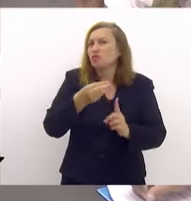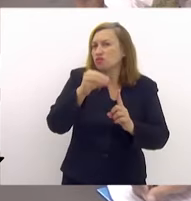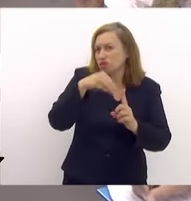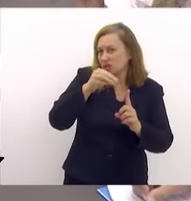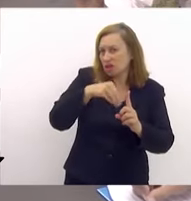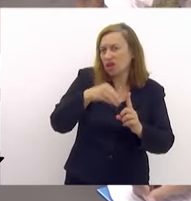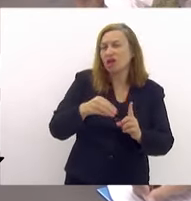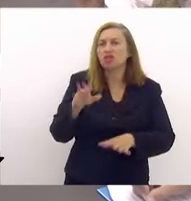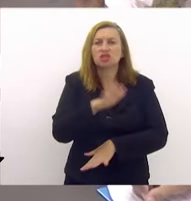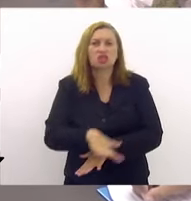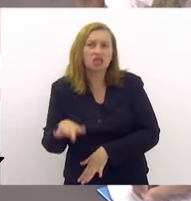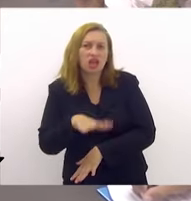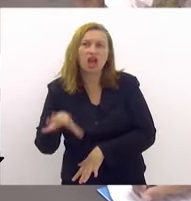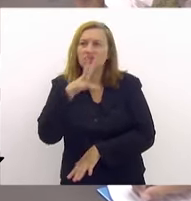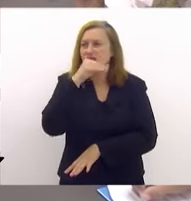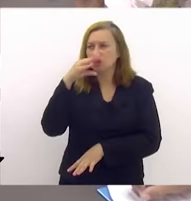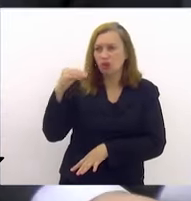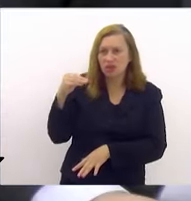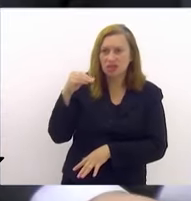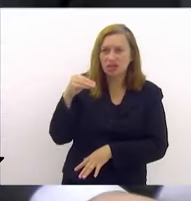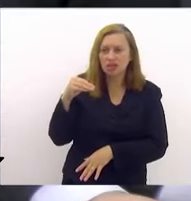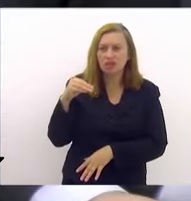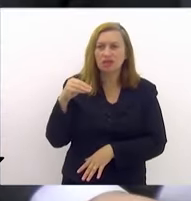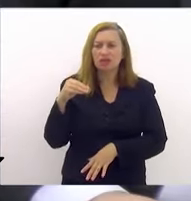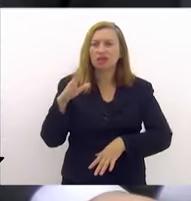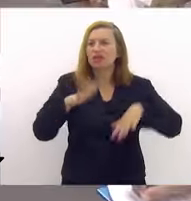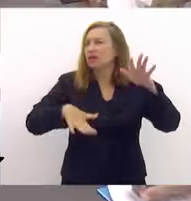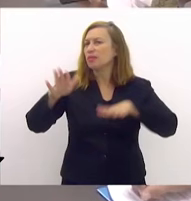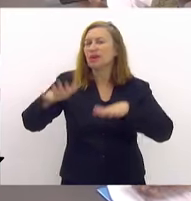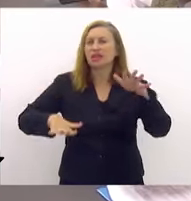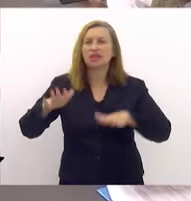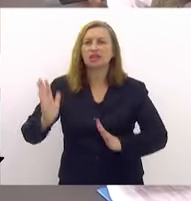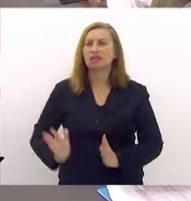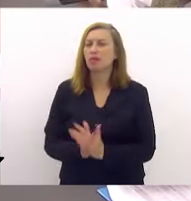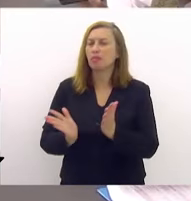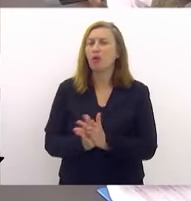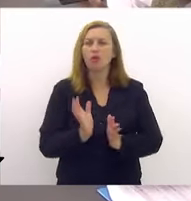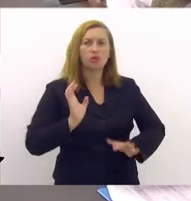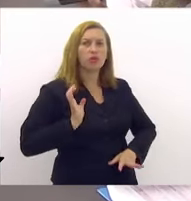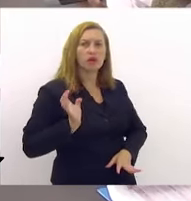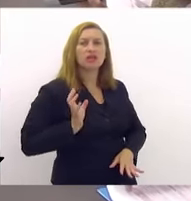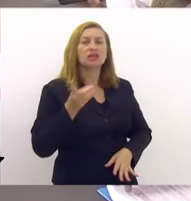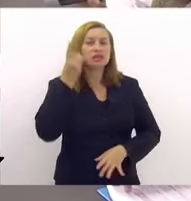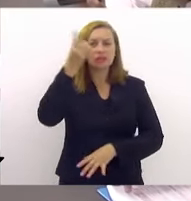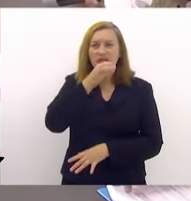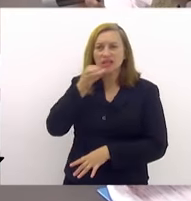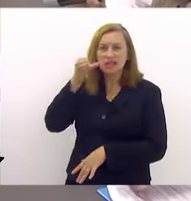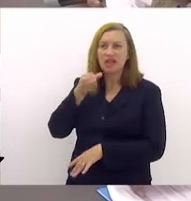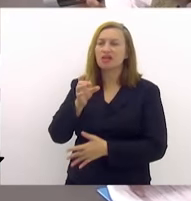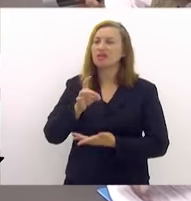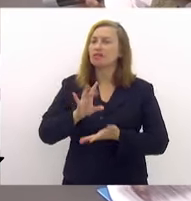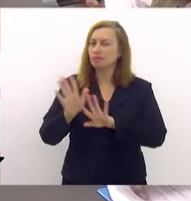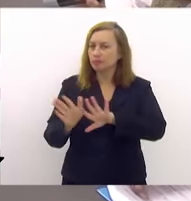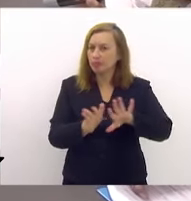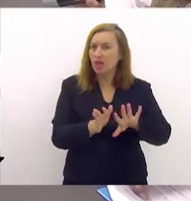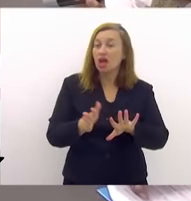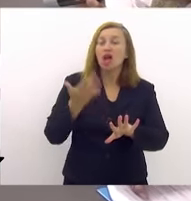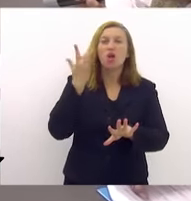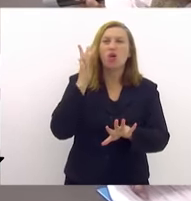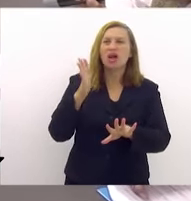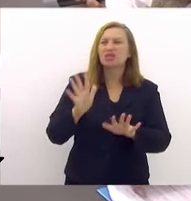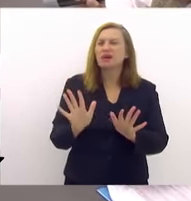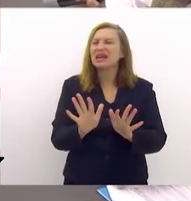crianças, de adolescentes, não é? Veja, deputada Célia, meu brevíssimo à parte é o seguinte. Eu acho mais